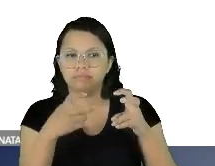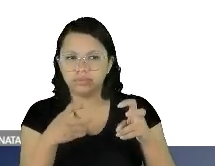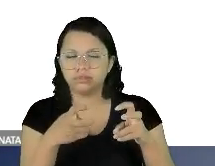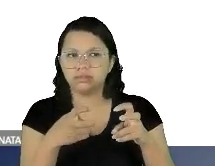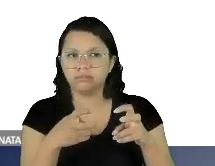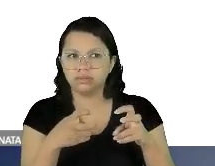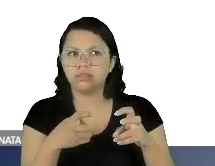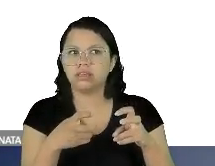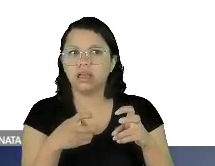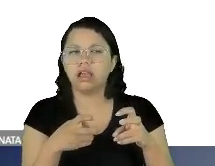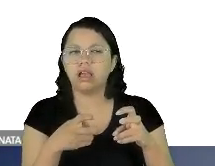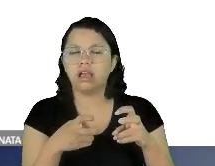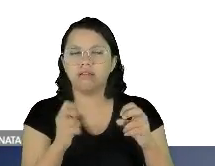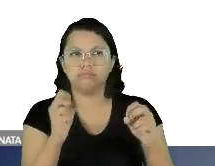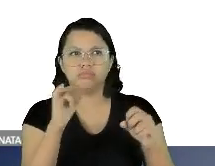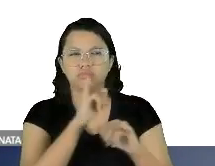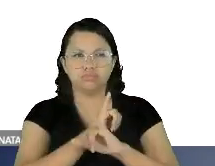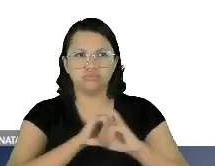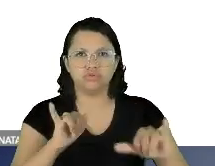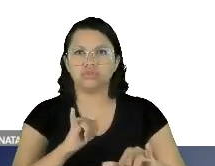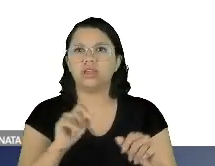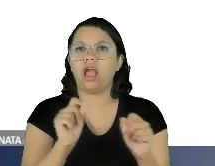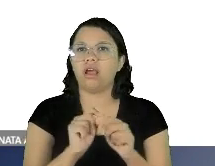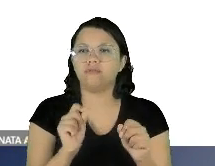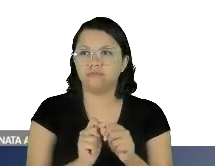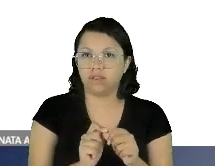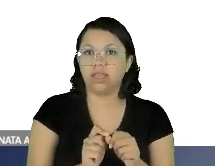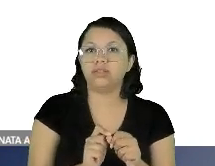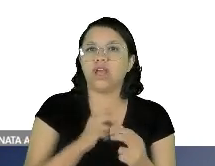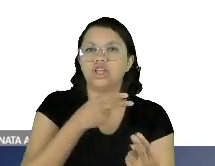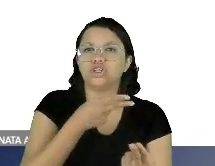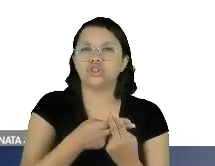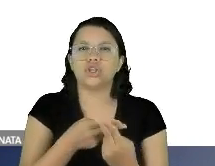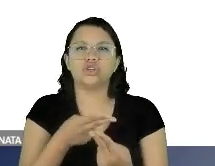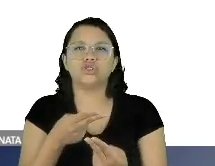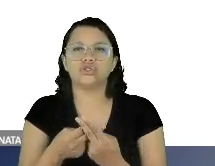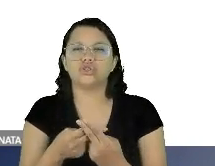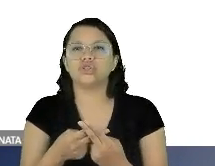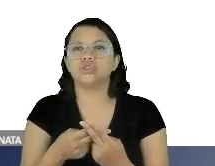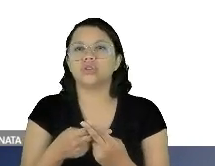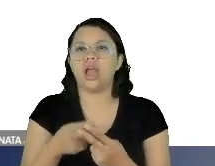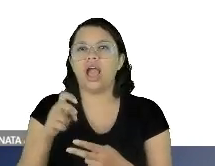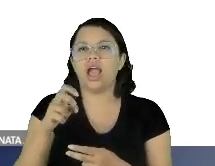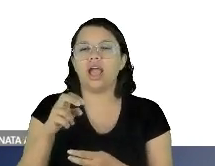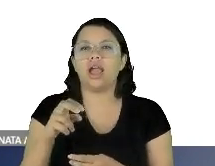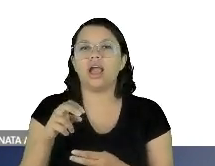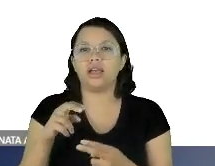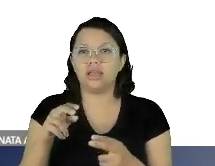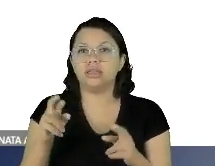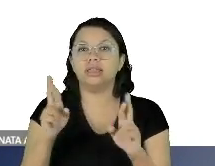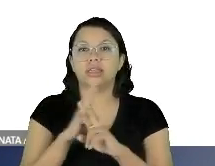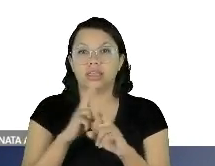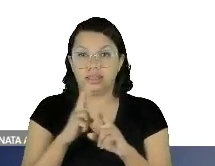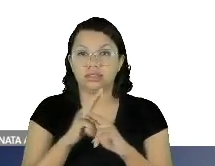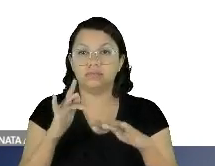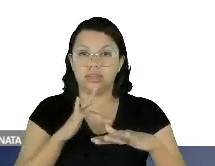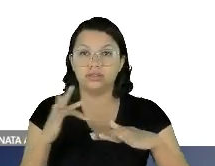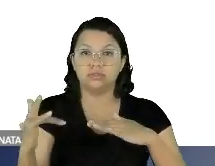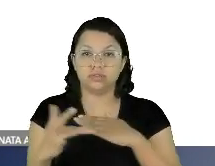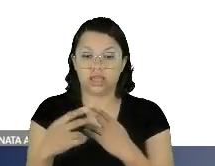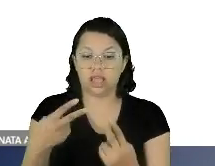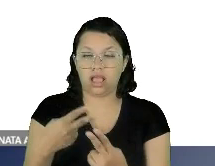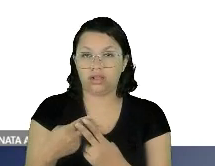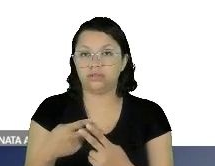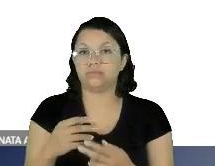fatos veiculados pela imprensa, com o lançamento das hashtags tais como não é não ou Me Too. Embora